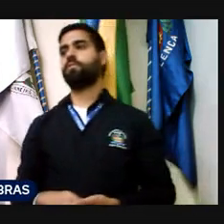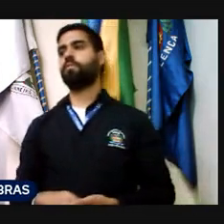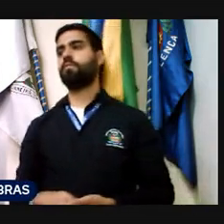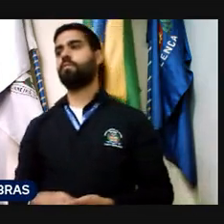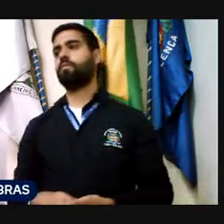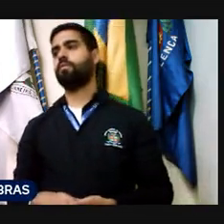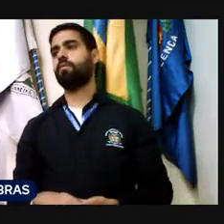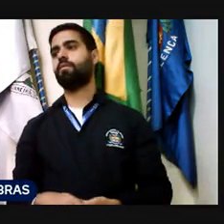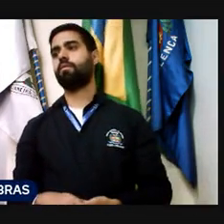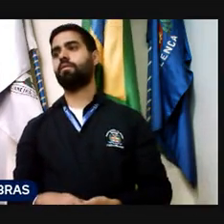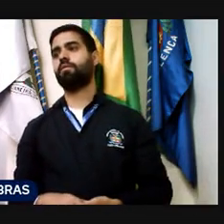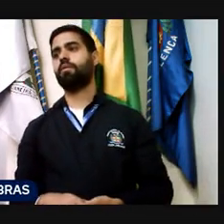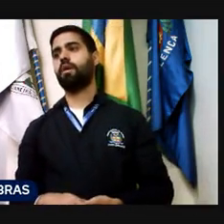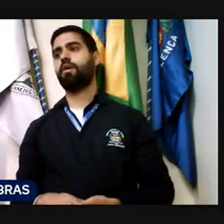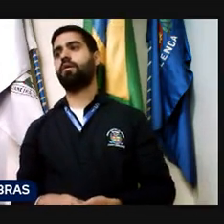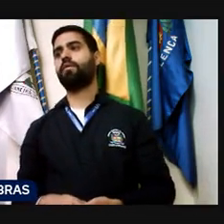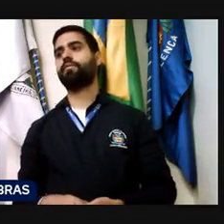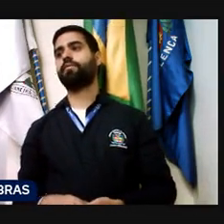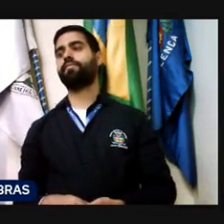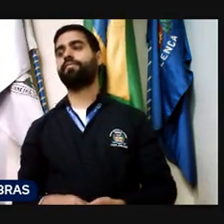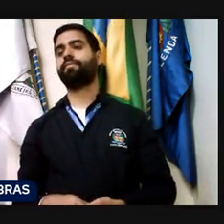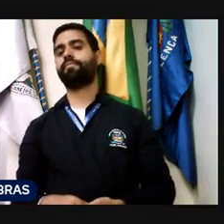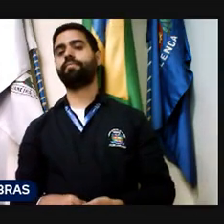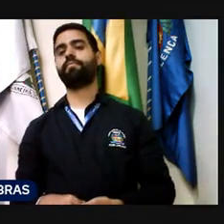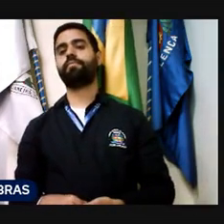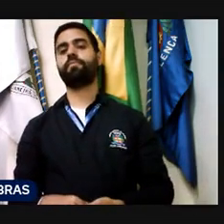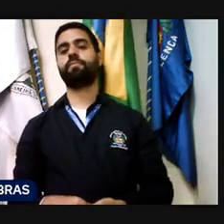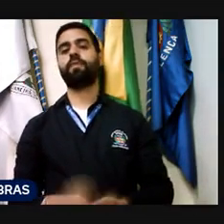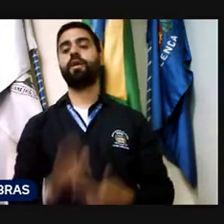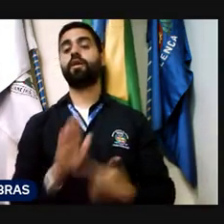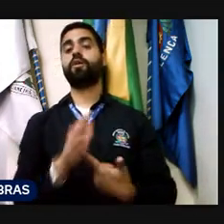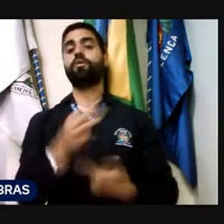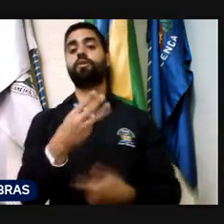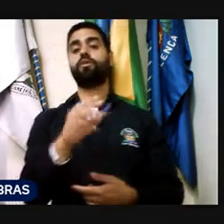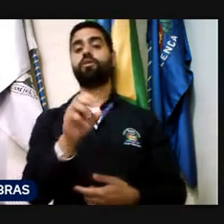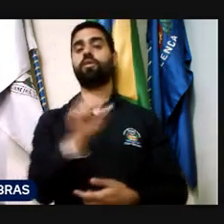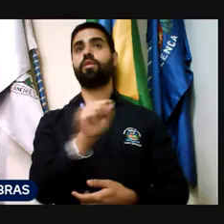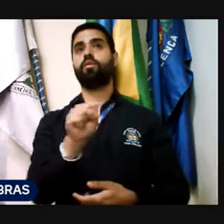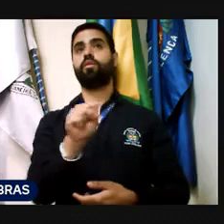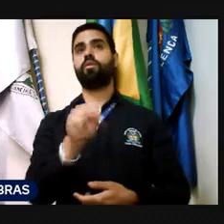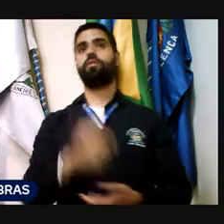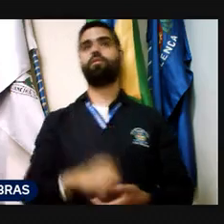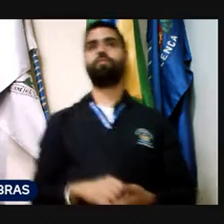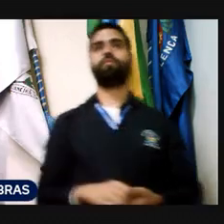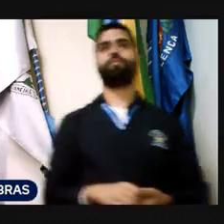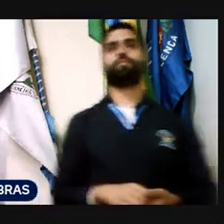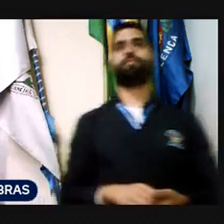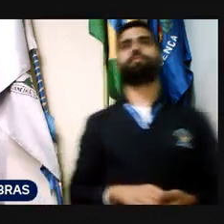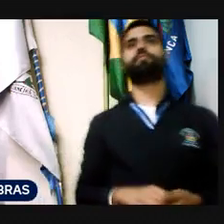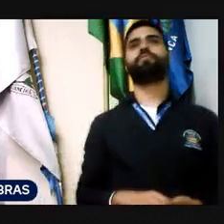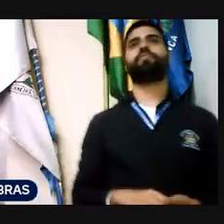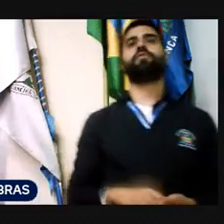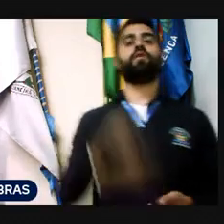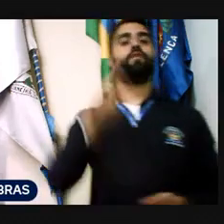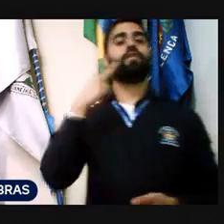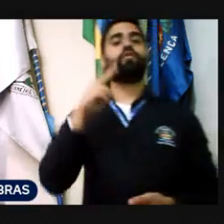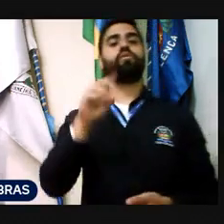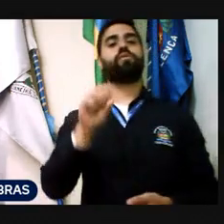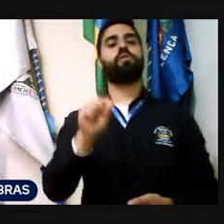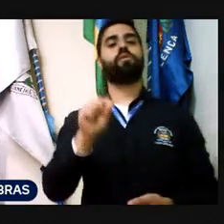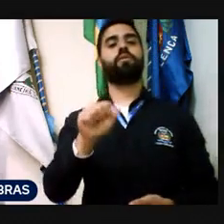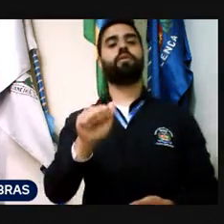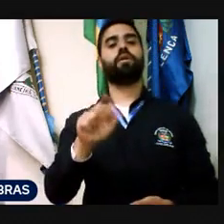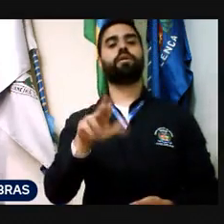Indicação número 388, excelentíssimo senhor presidente da Câmara Municipal de Valença, vereador José Reinaldo Alves Bass, o vereador Saulo Correia,